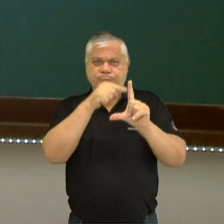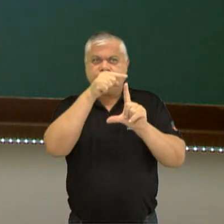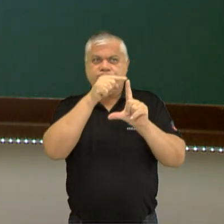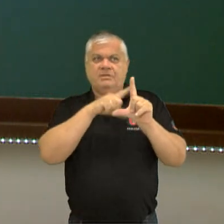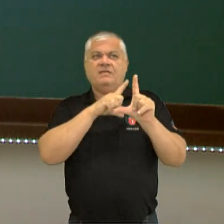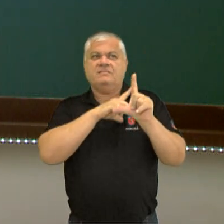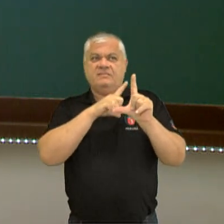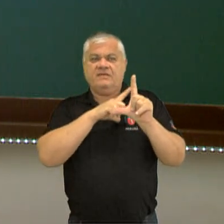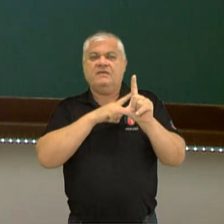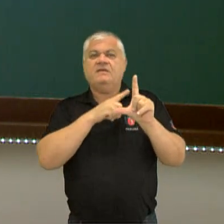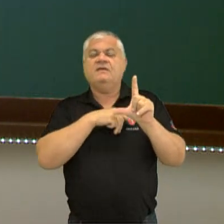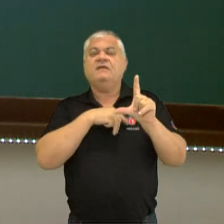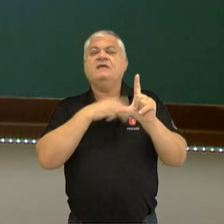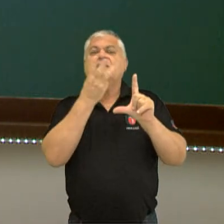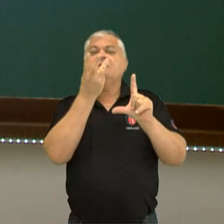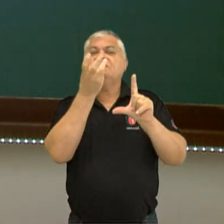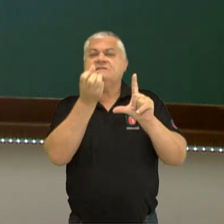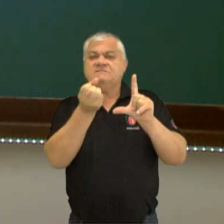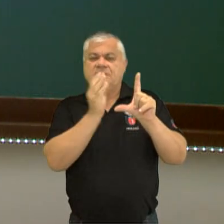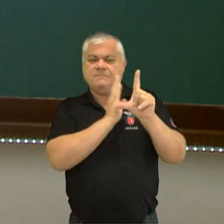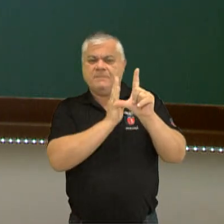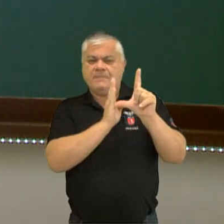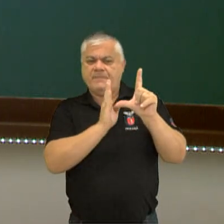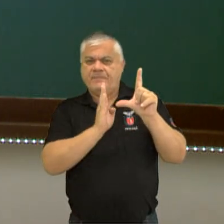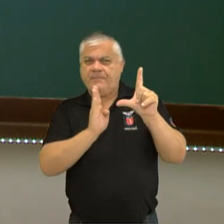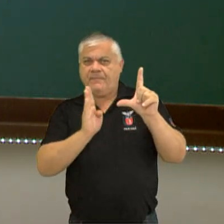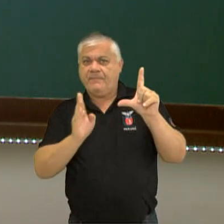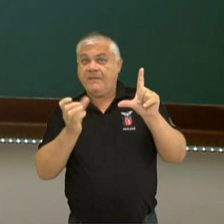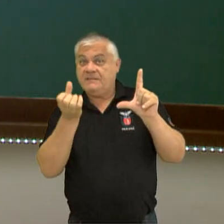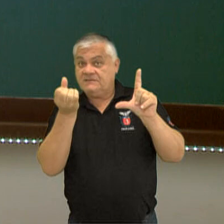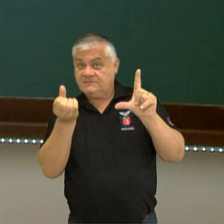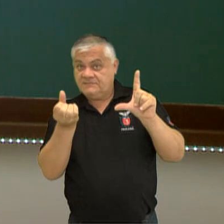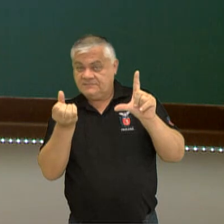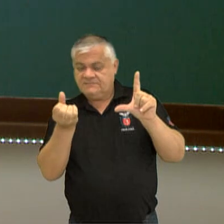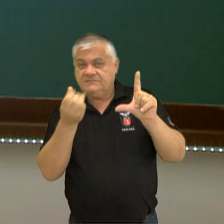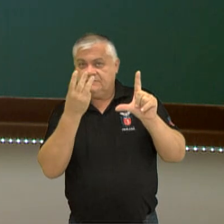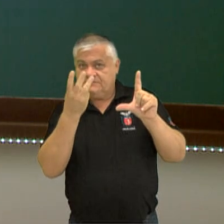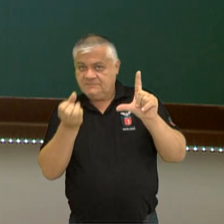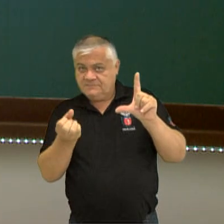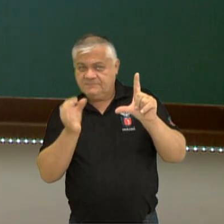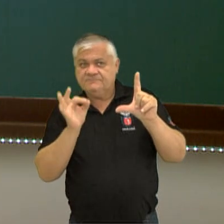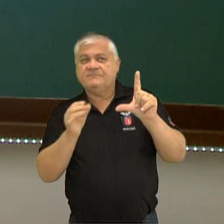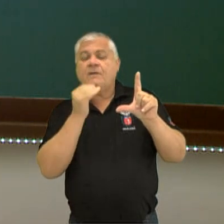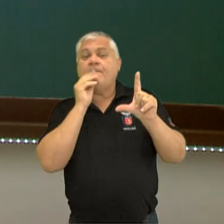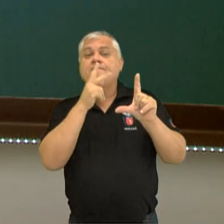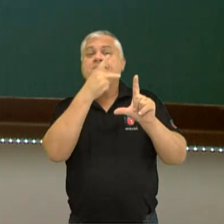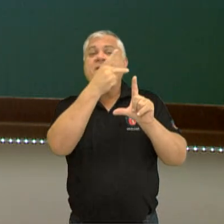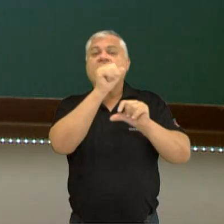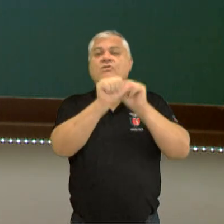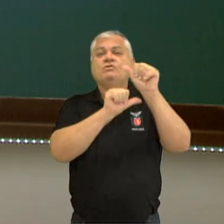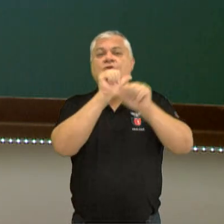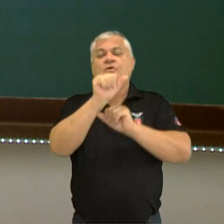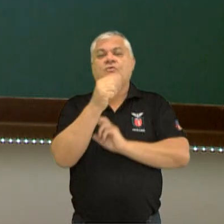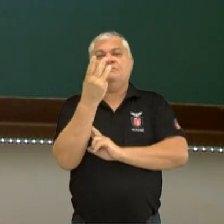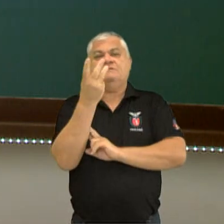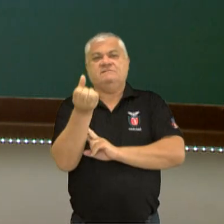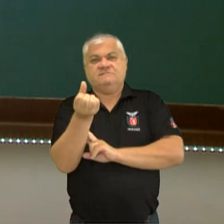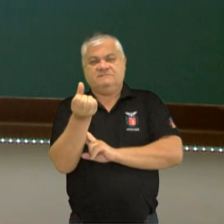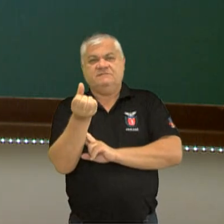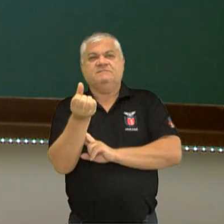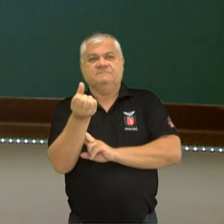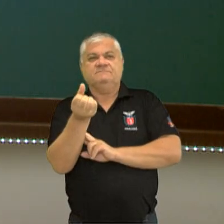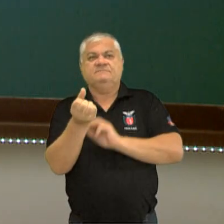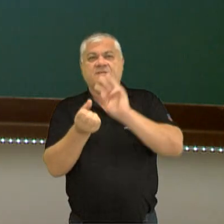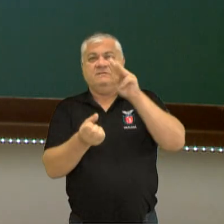aí 36 marcações no nosso gráfico. Então, por isso que no lugar de p eu coloco 36. O